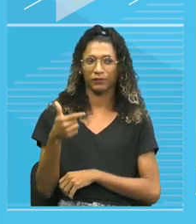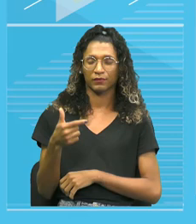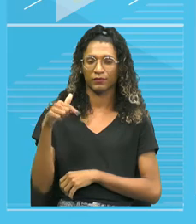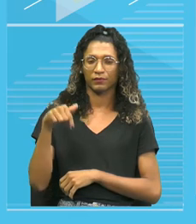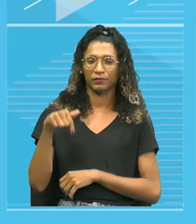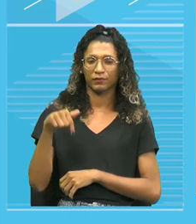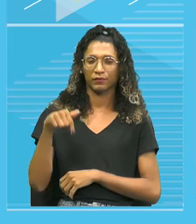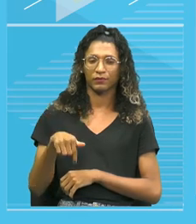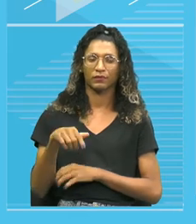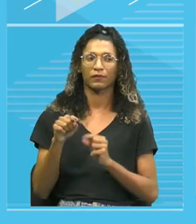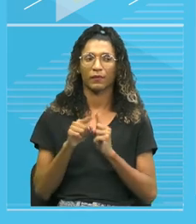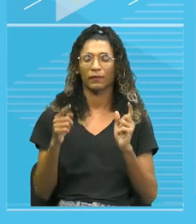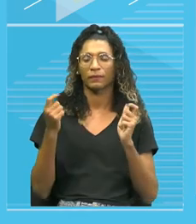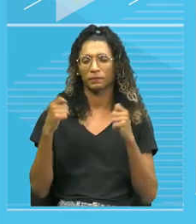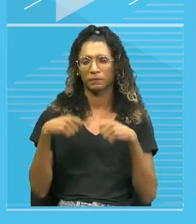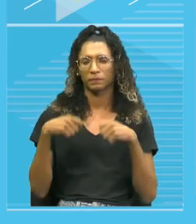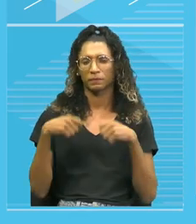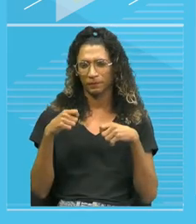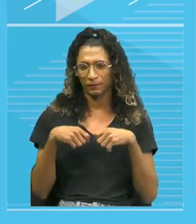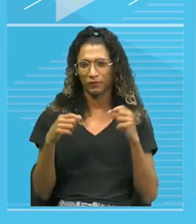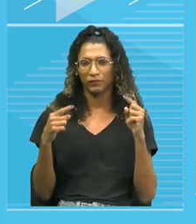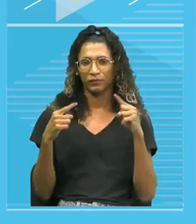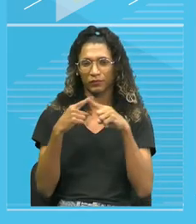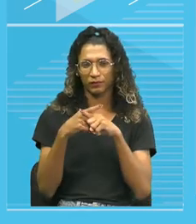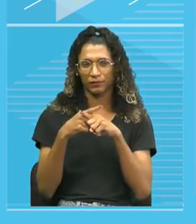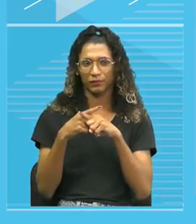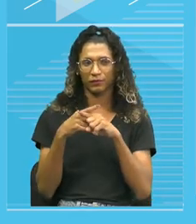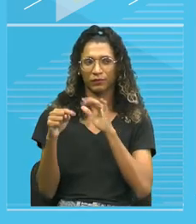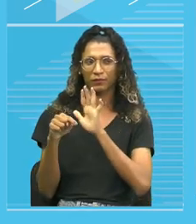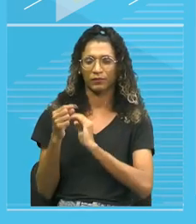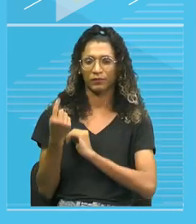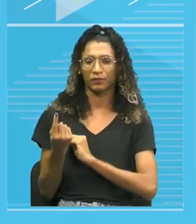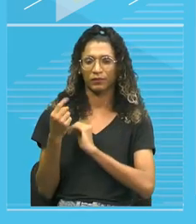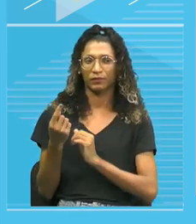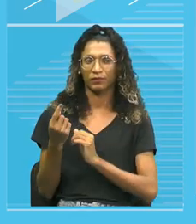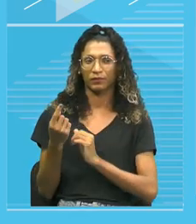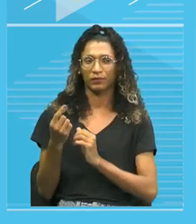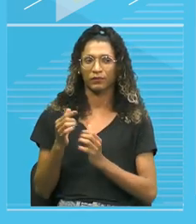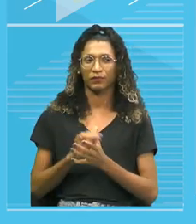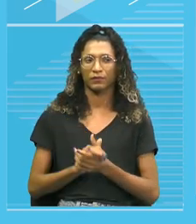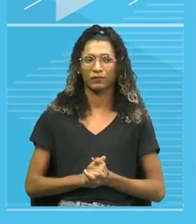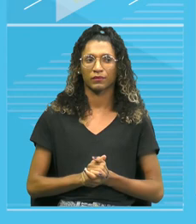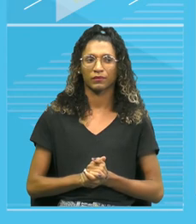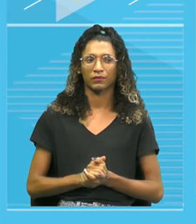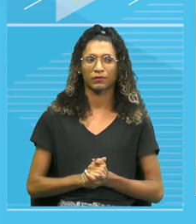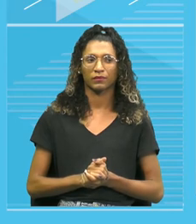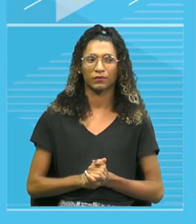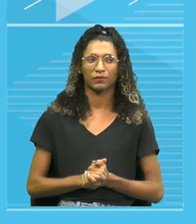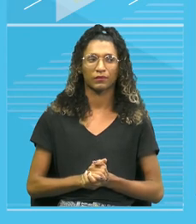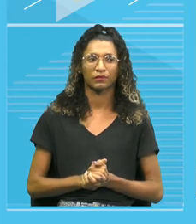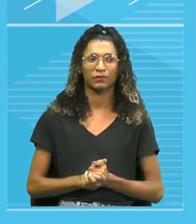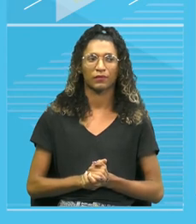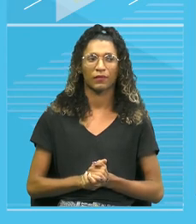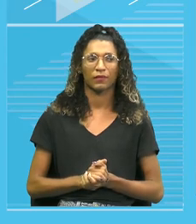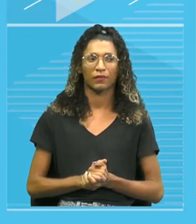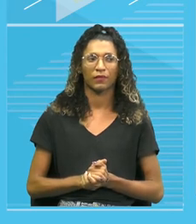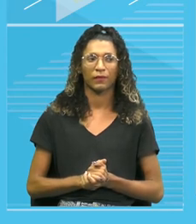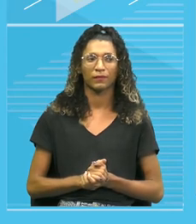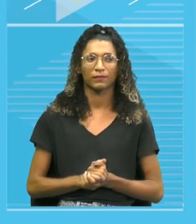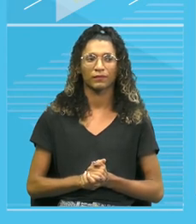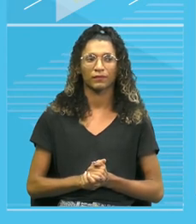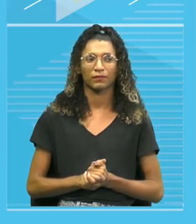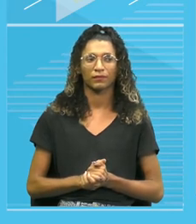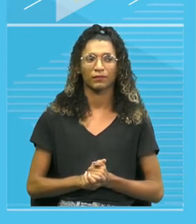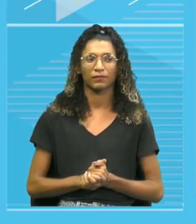Mas vamos ter que multiplicar aqui por menos um para tirar aquele sinal negativo dali